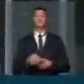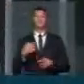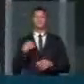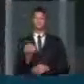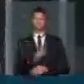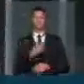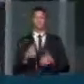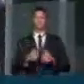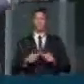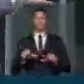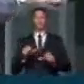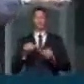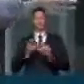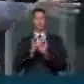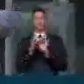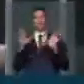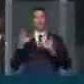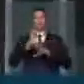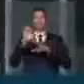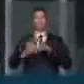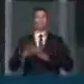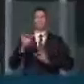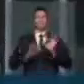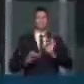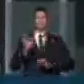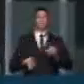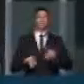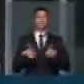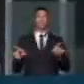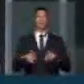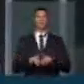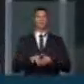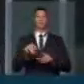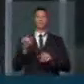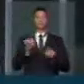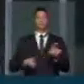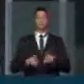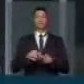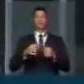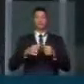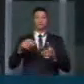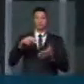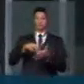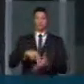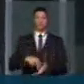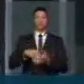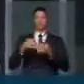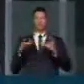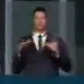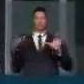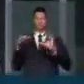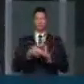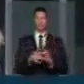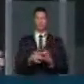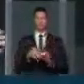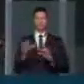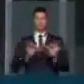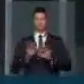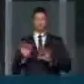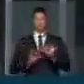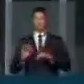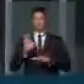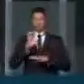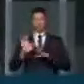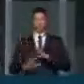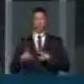extraterrestres, não estão soltos no espaço juridicamente, mas sim estão jungidos, estão fixados, ligados à estrutura do